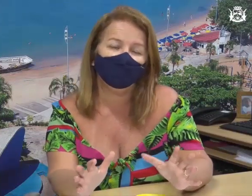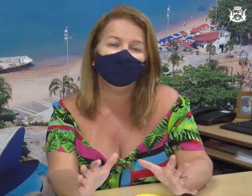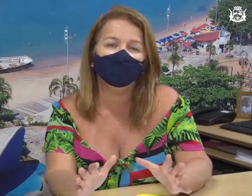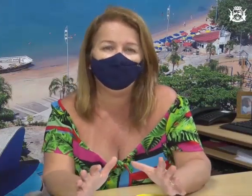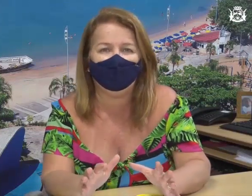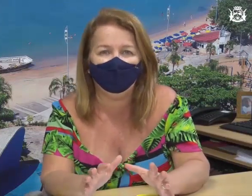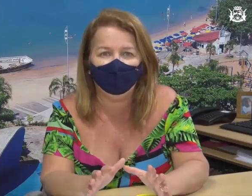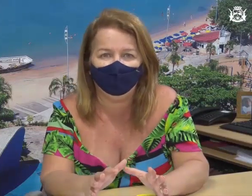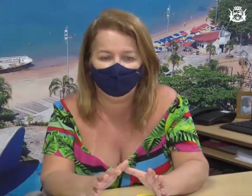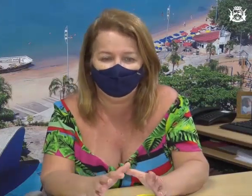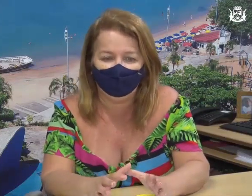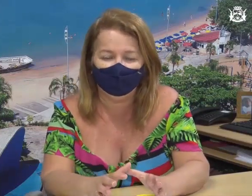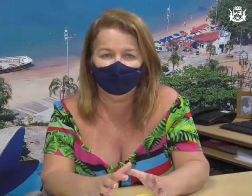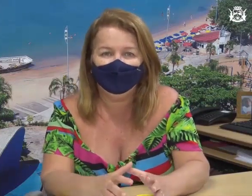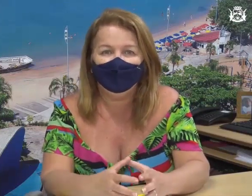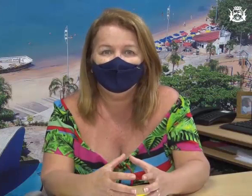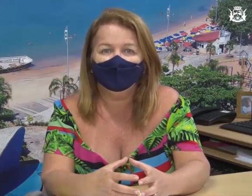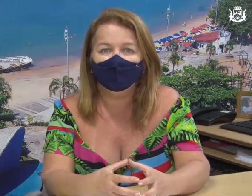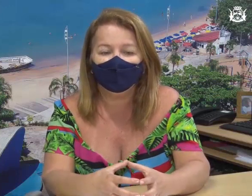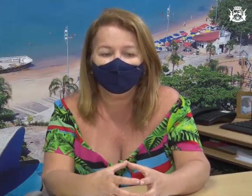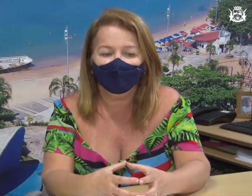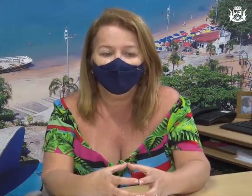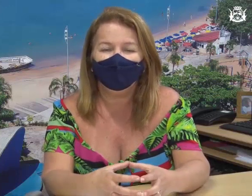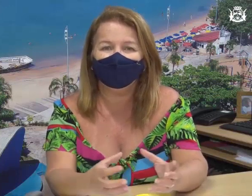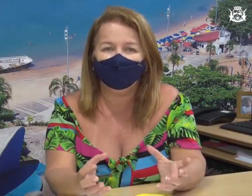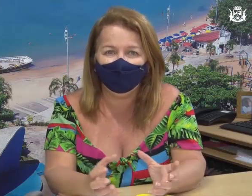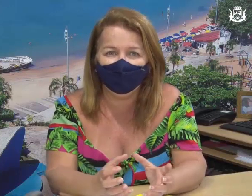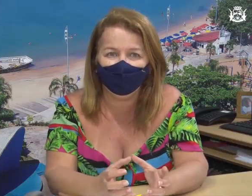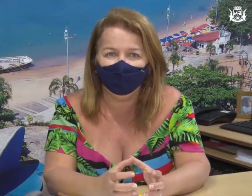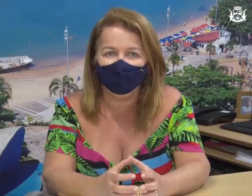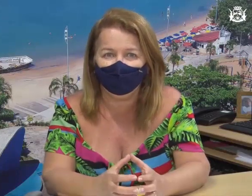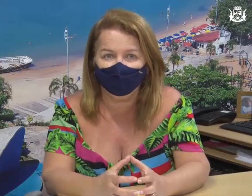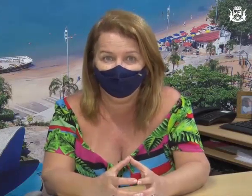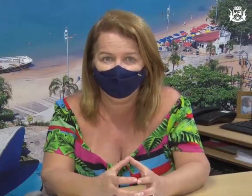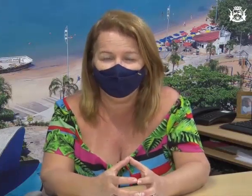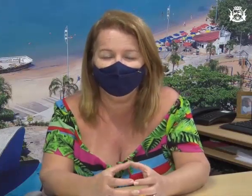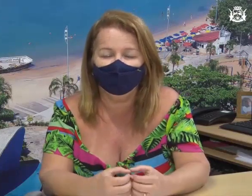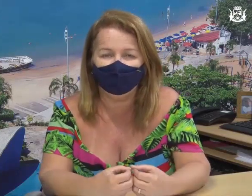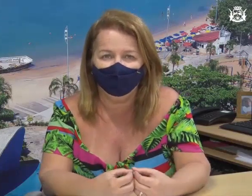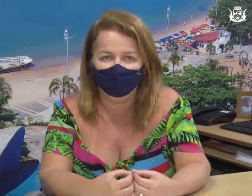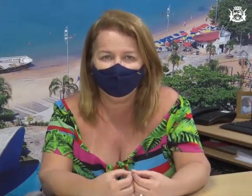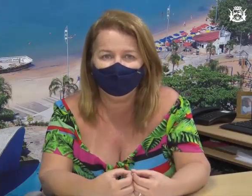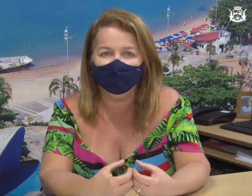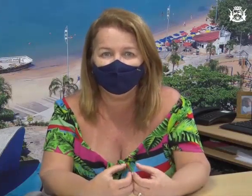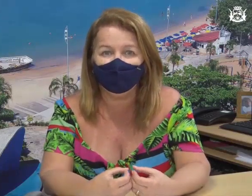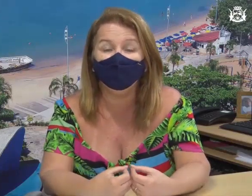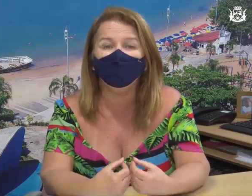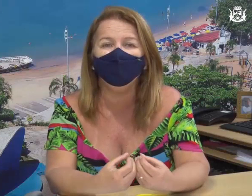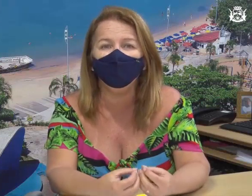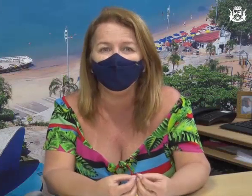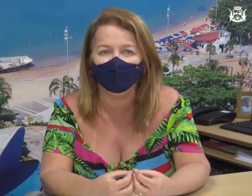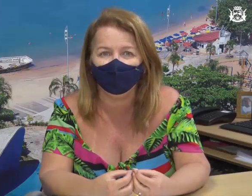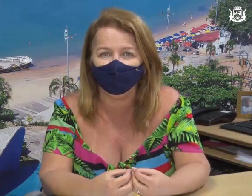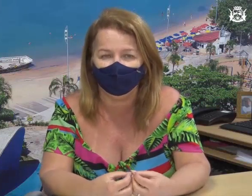Vamos ver se eu consigo explicar melhor para vocês. Existe uma cesta de indicadores da saúde que diz em